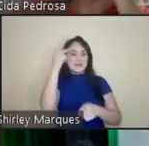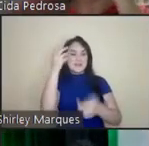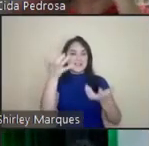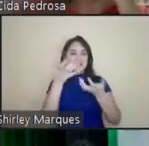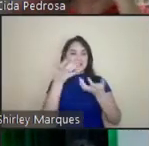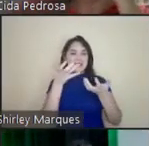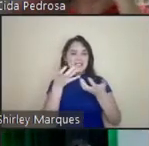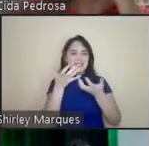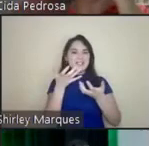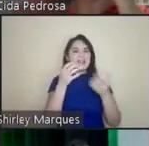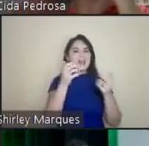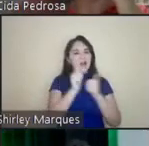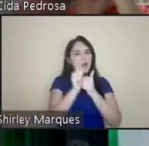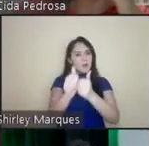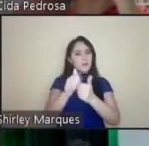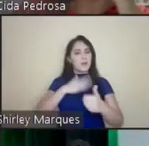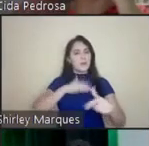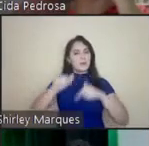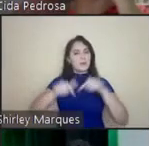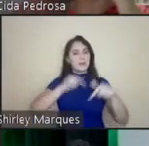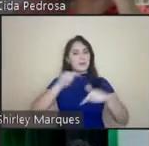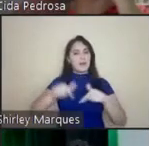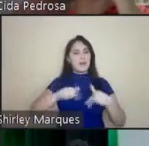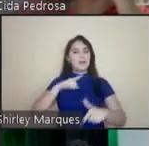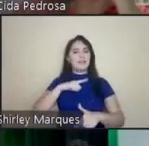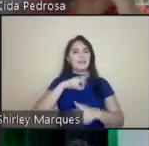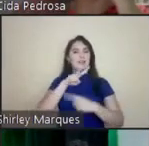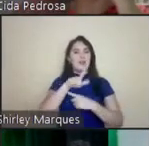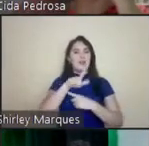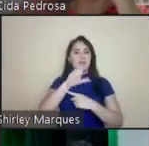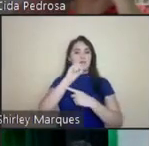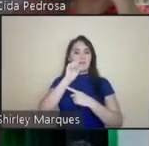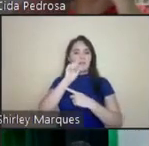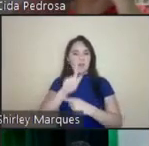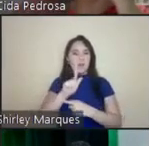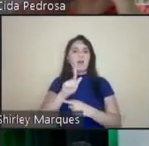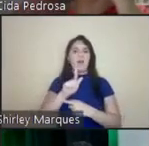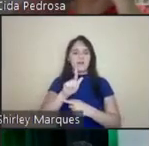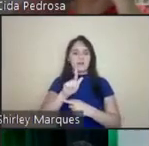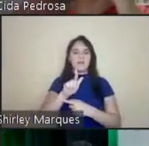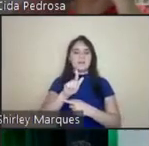meu trabalho, tem um blog lá, o blog Lampião e a Peneira do Mestiço, é o